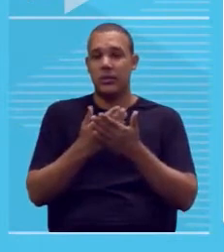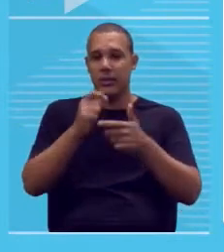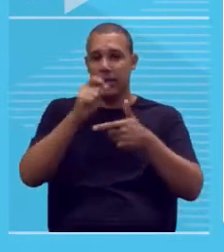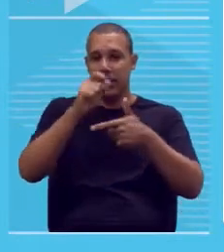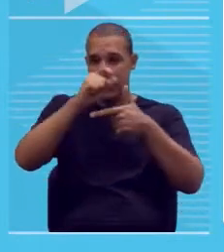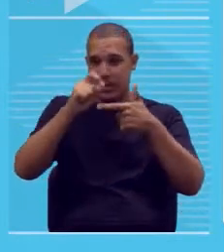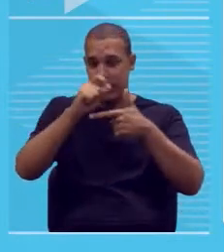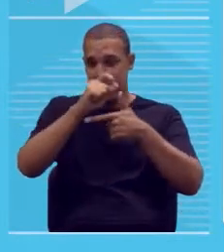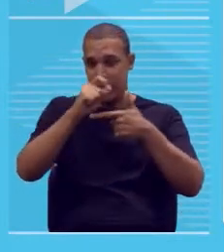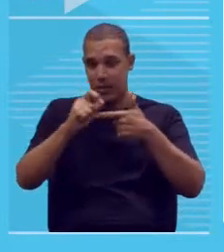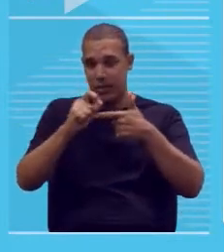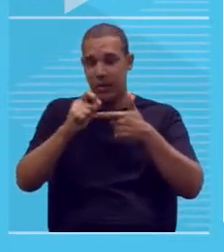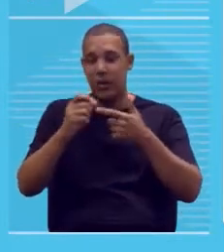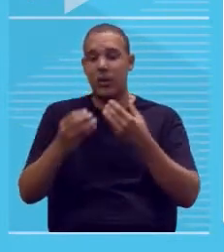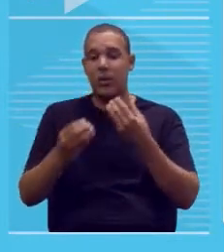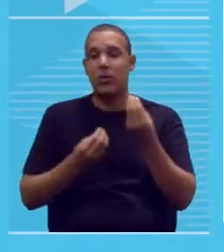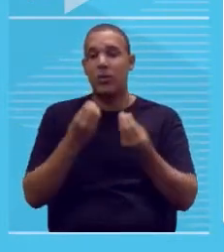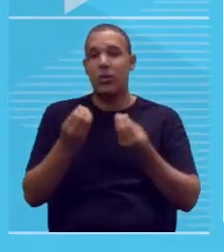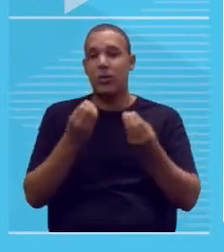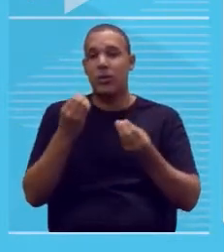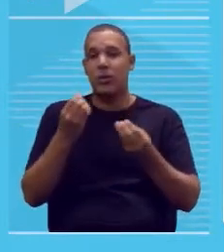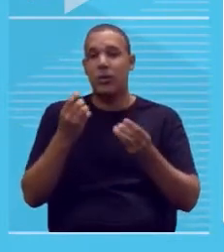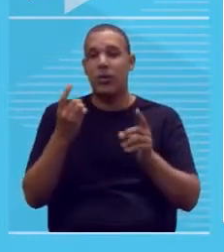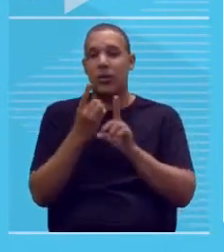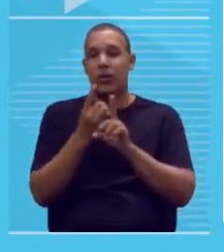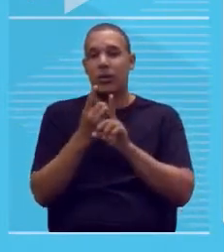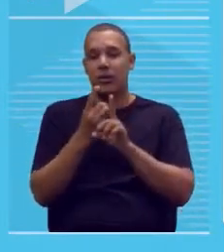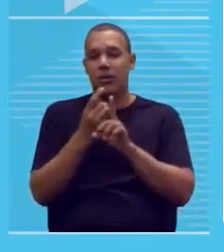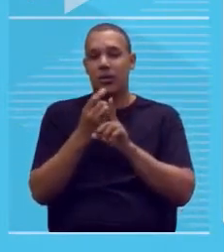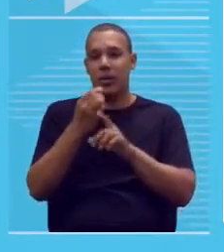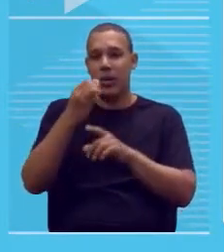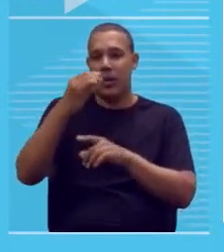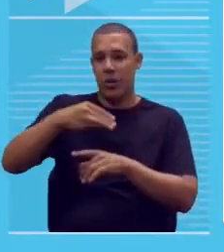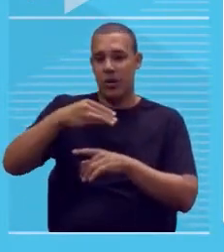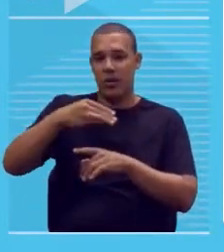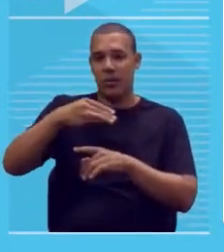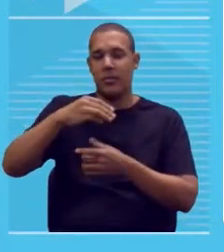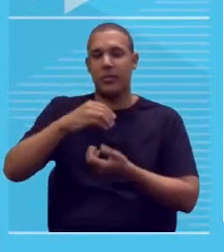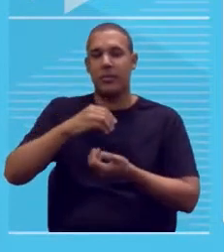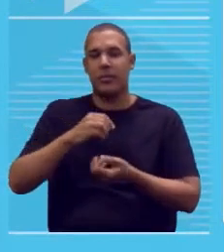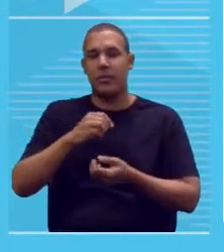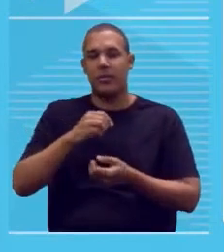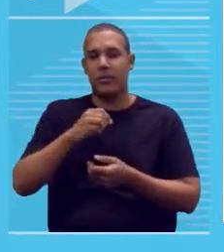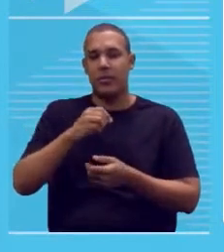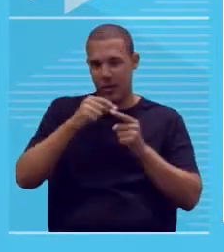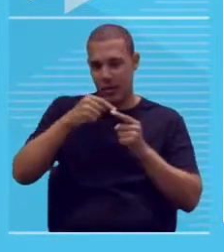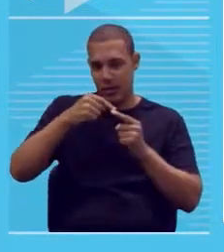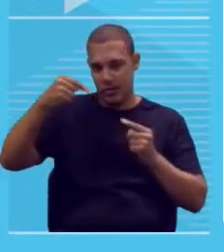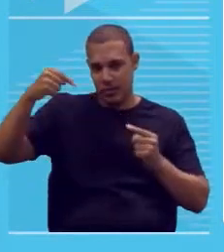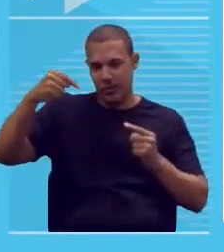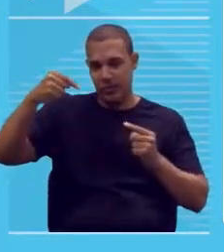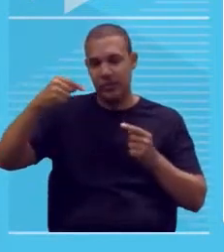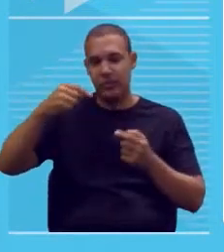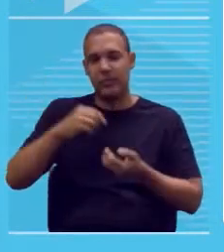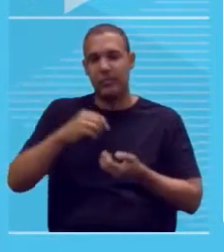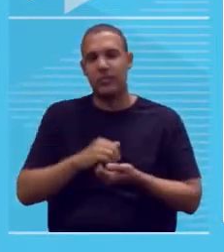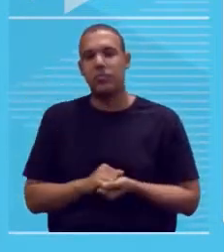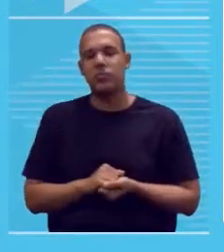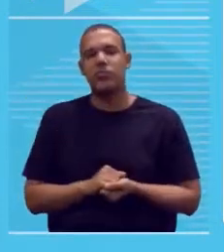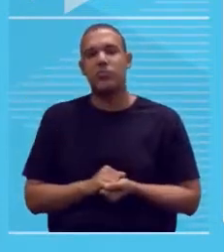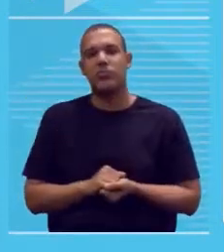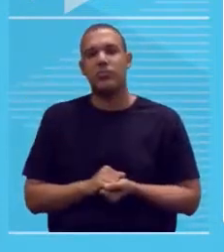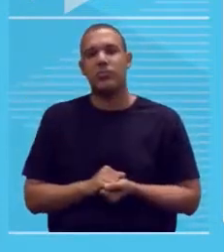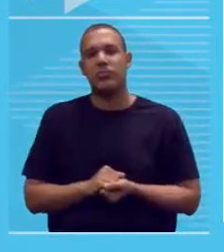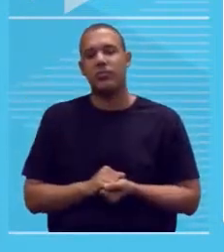geometria analítica como calcular o coeficiente angular de uma reta. Que a gente já vai